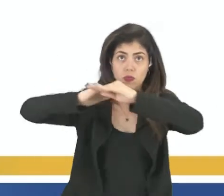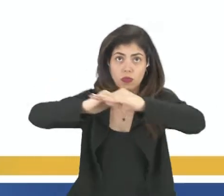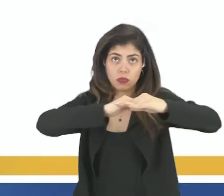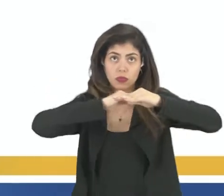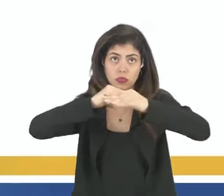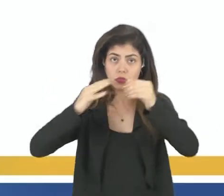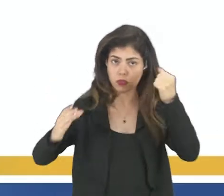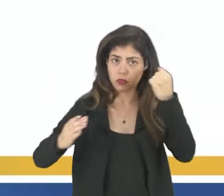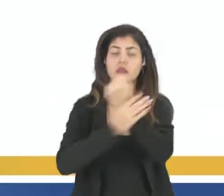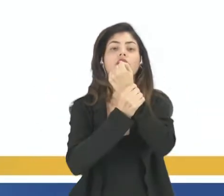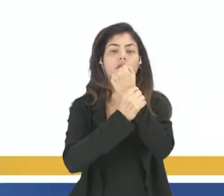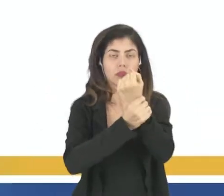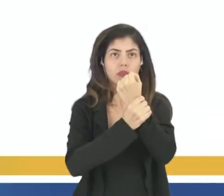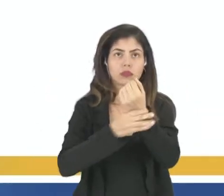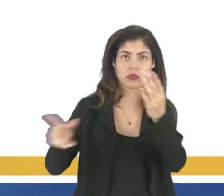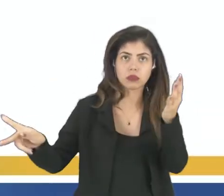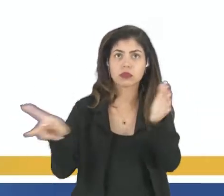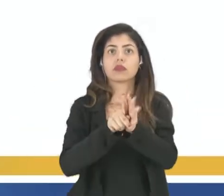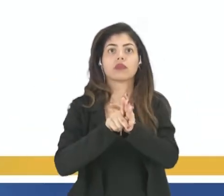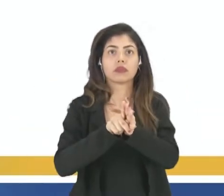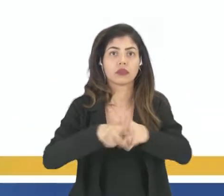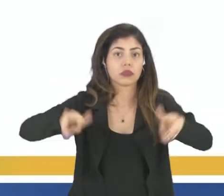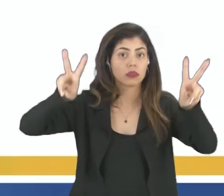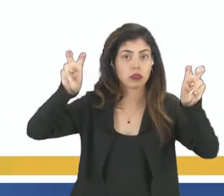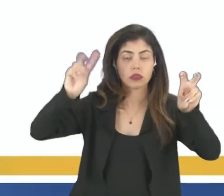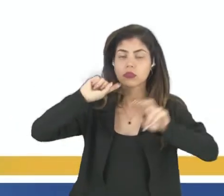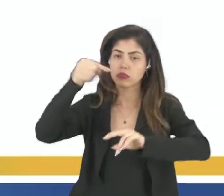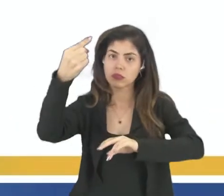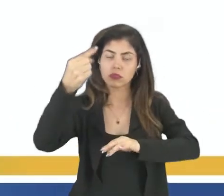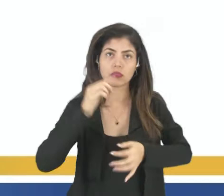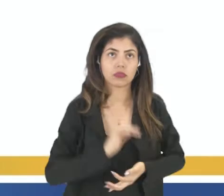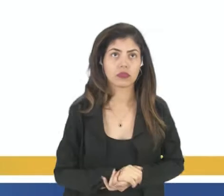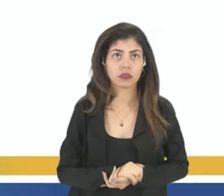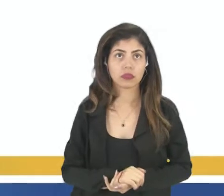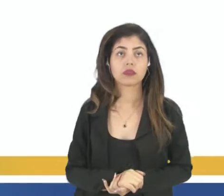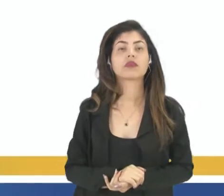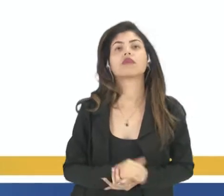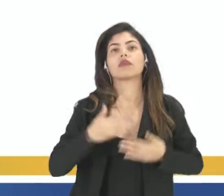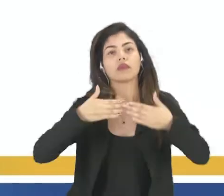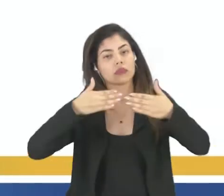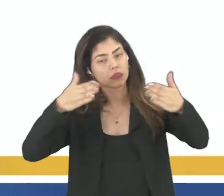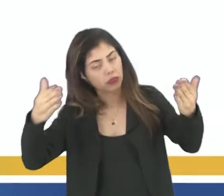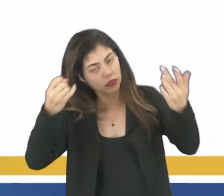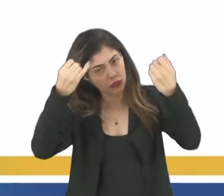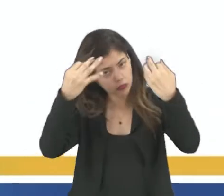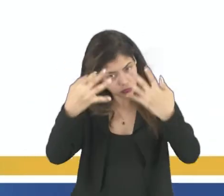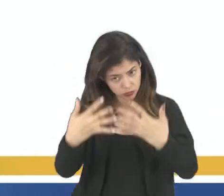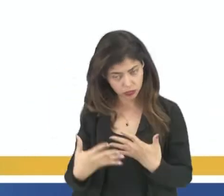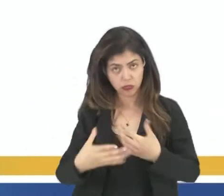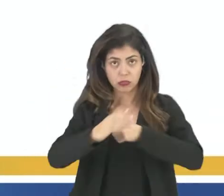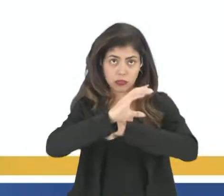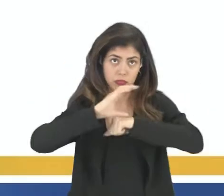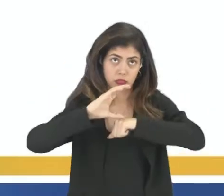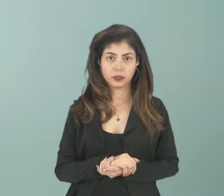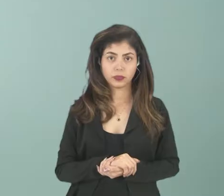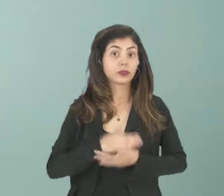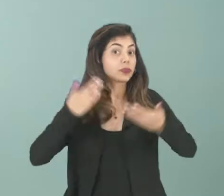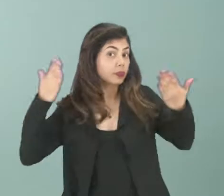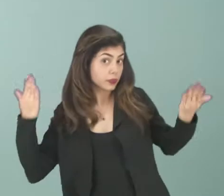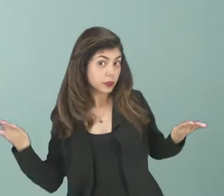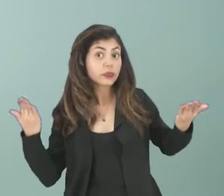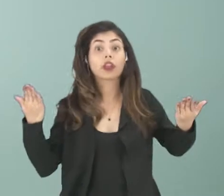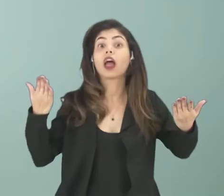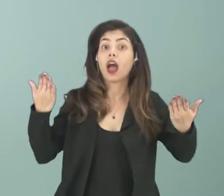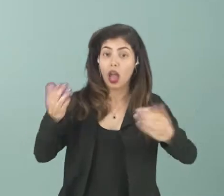igualdade e à segurança e à propriedade, nos termos seguintes. Aí abre a Constituição brasileira, o artigo 5º.